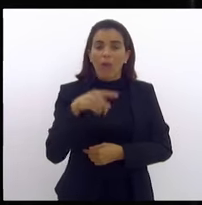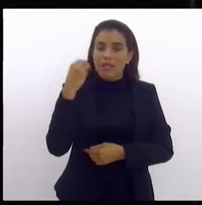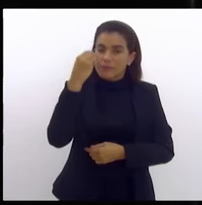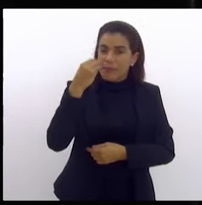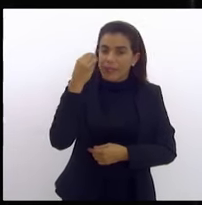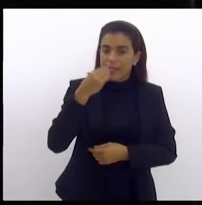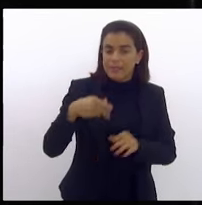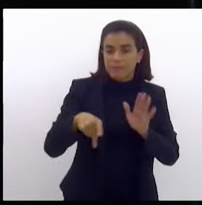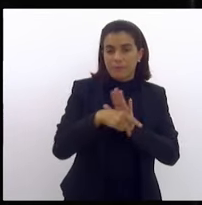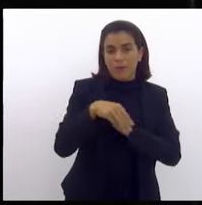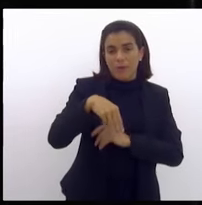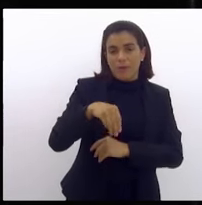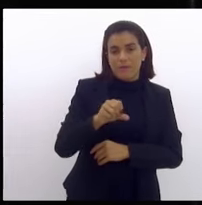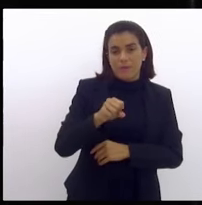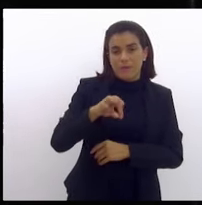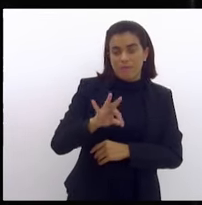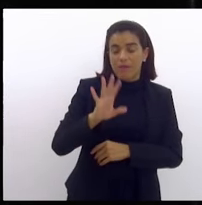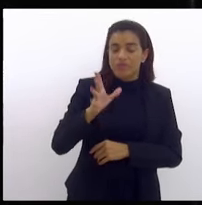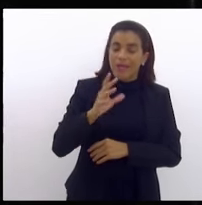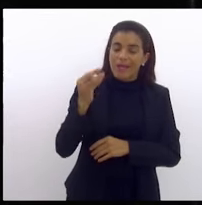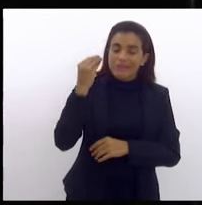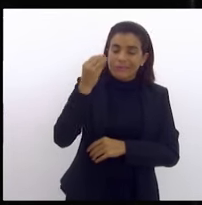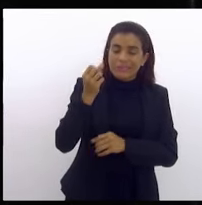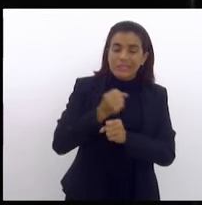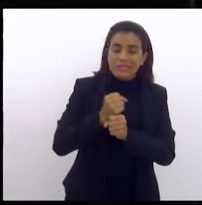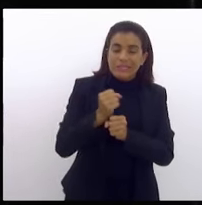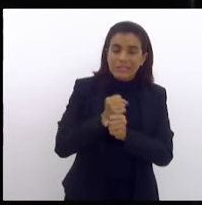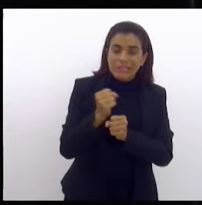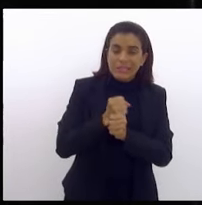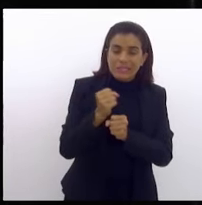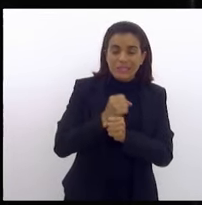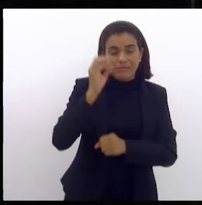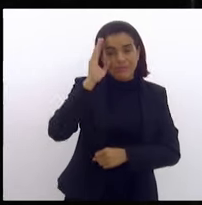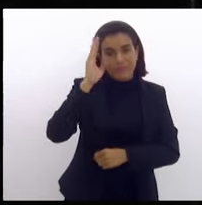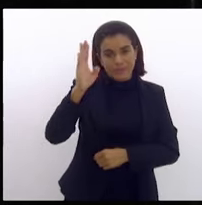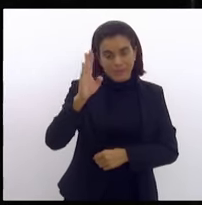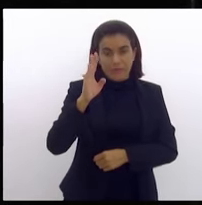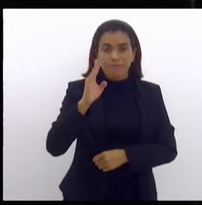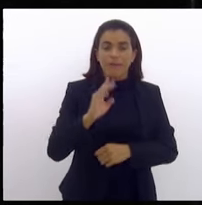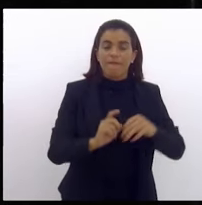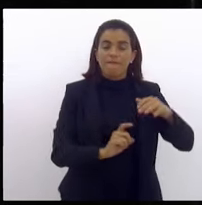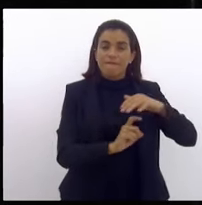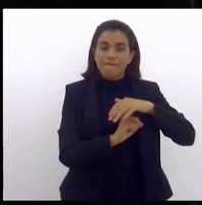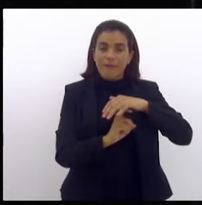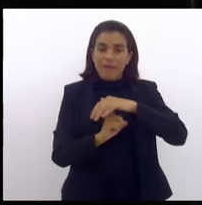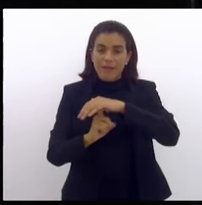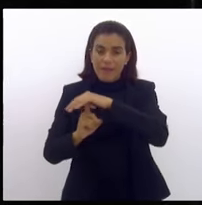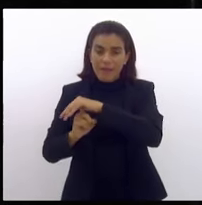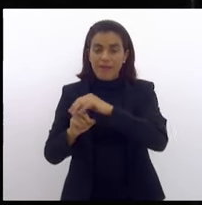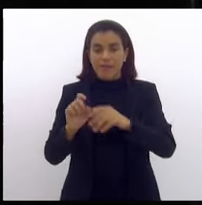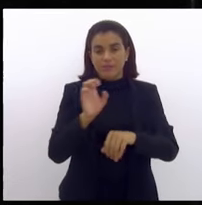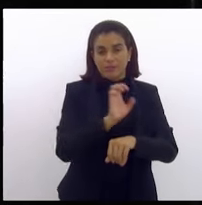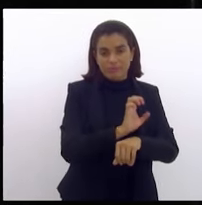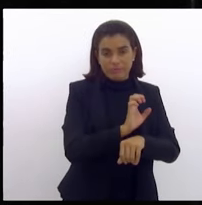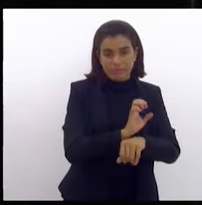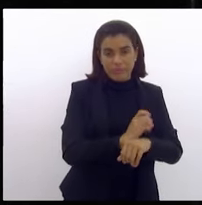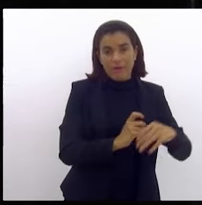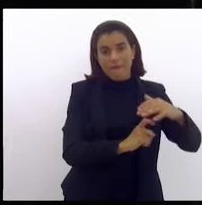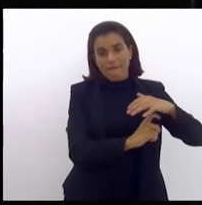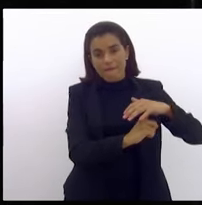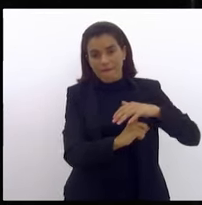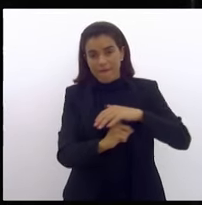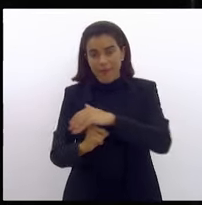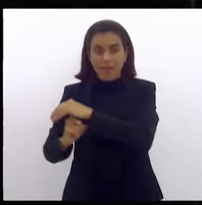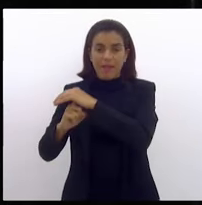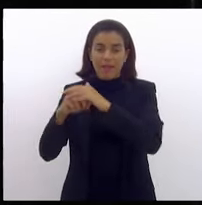que o MST vem realizando há anos, principalmente com as feiras estaduais e com a